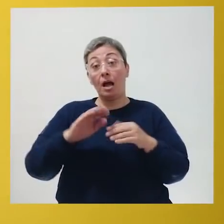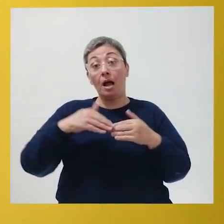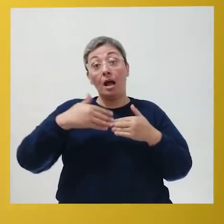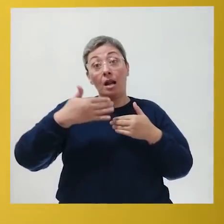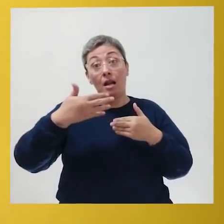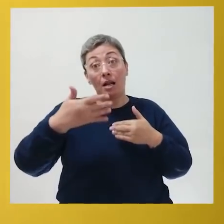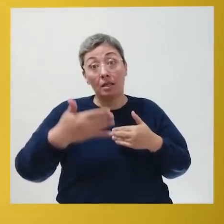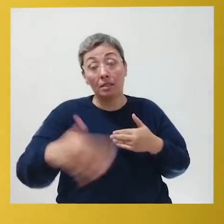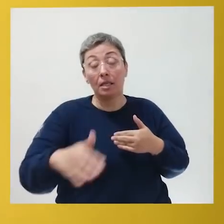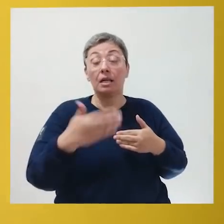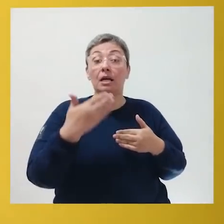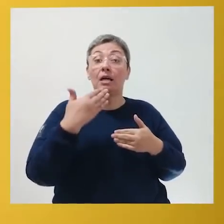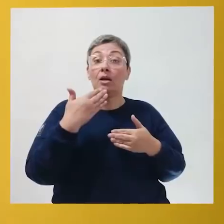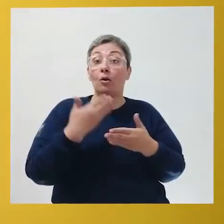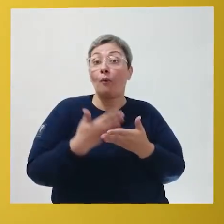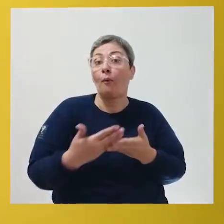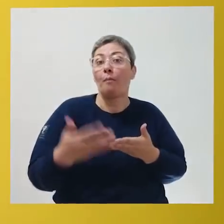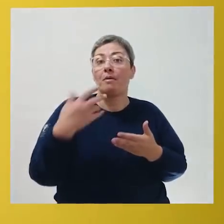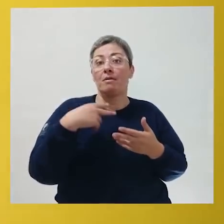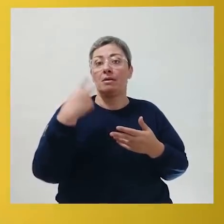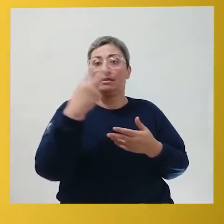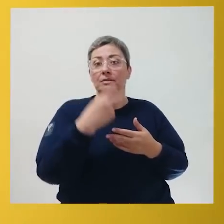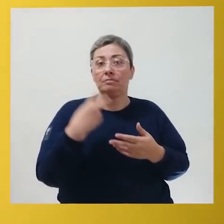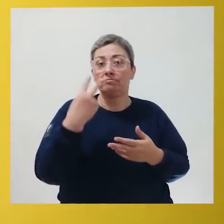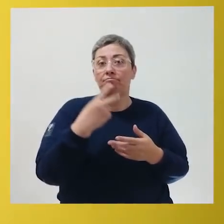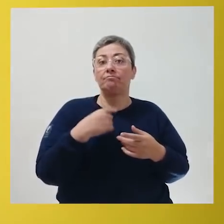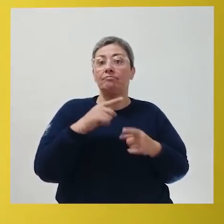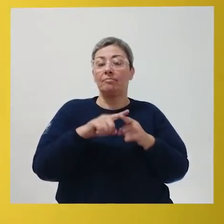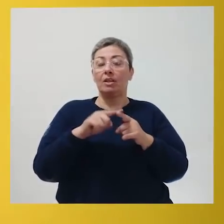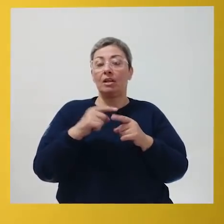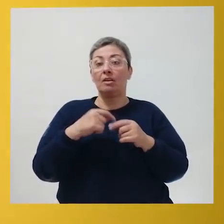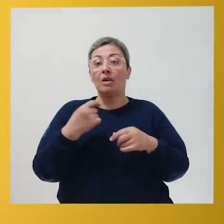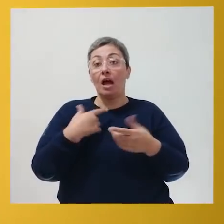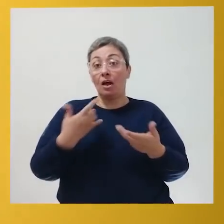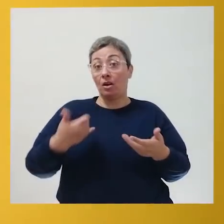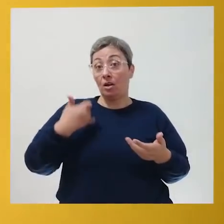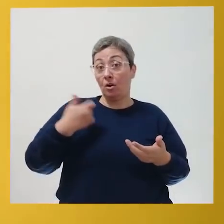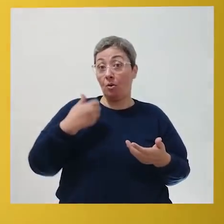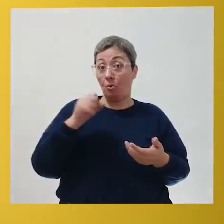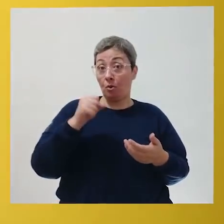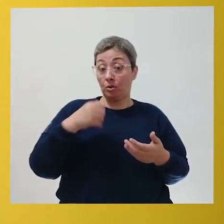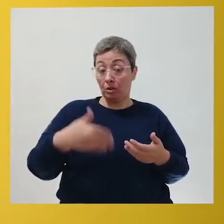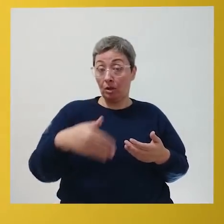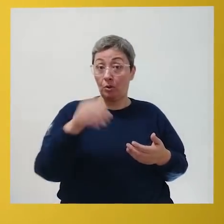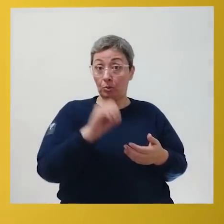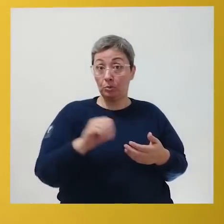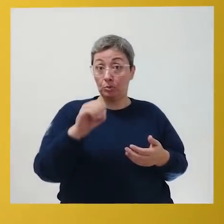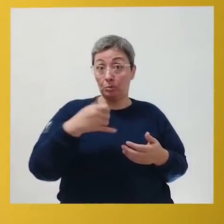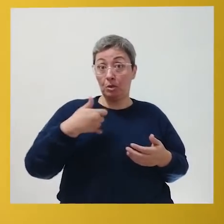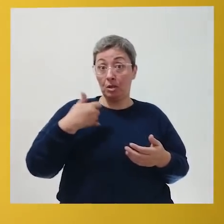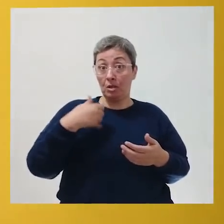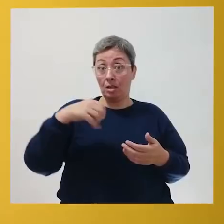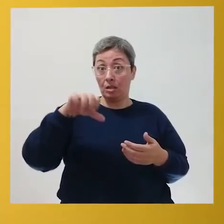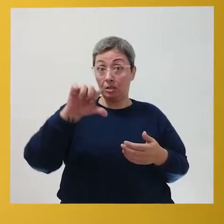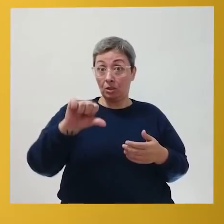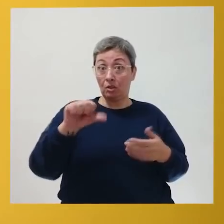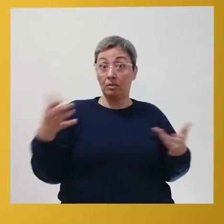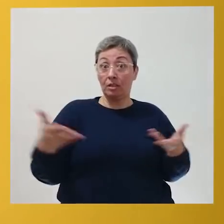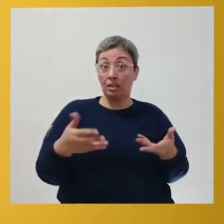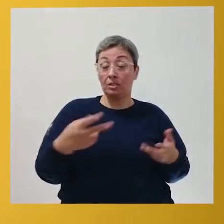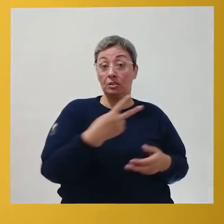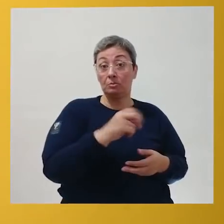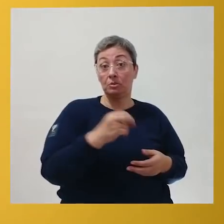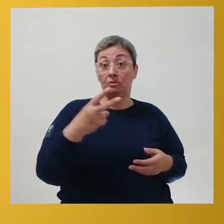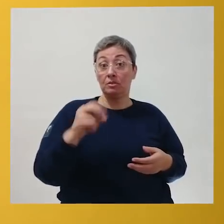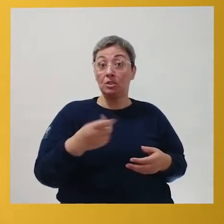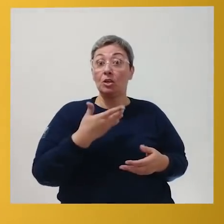até que essa criança começa a verbalizar. Então o Augusto tem 8 anos, vai fazer 9 anos em outubro, e esse ano ele